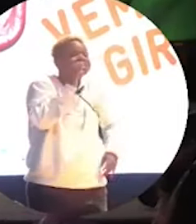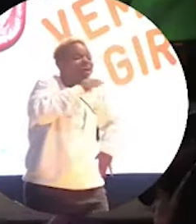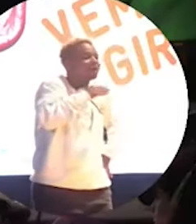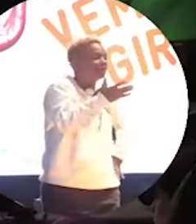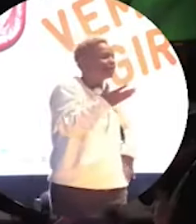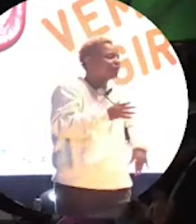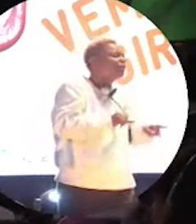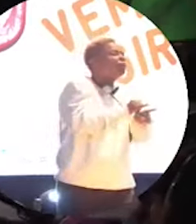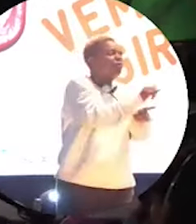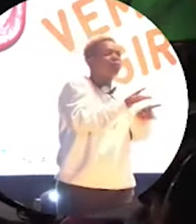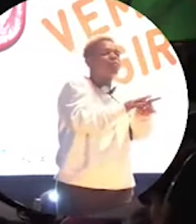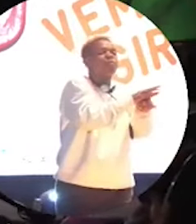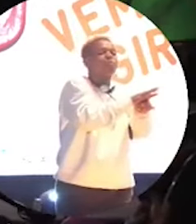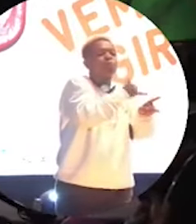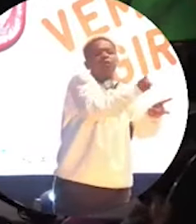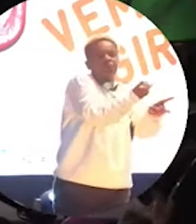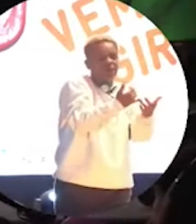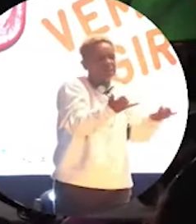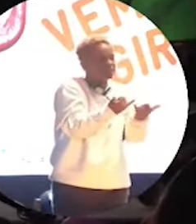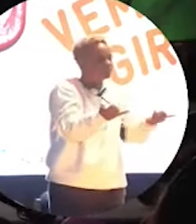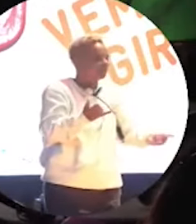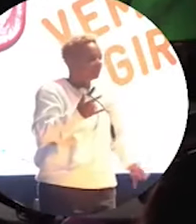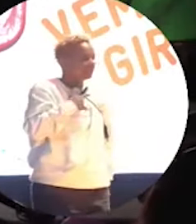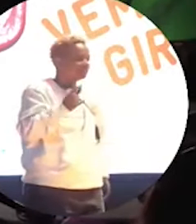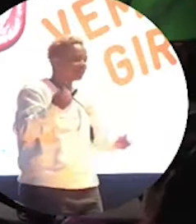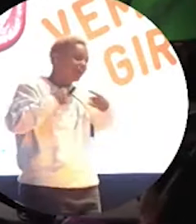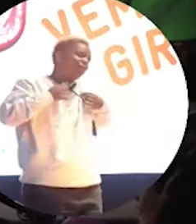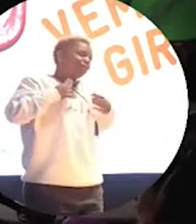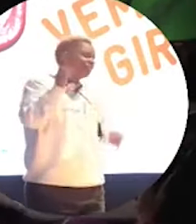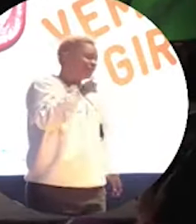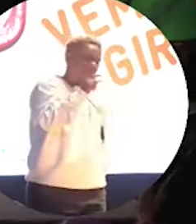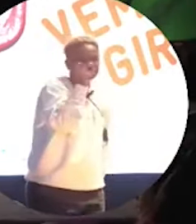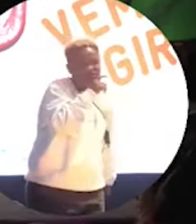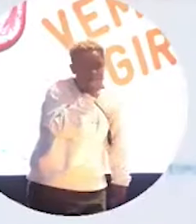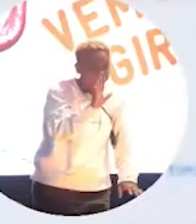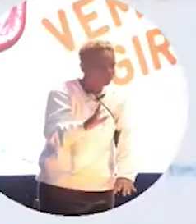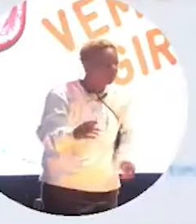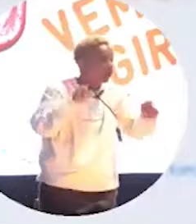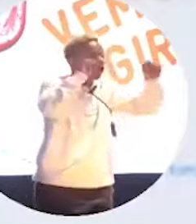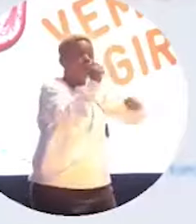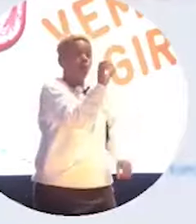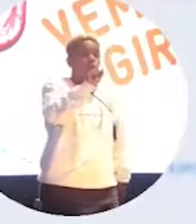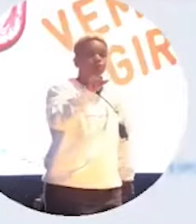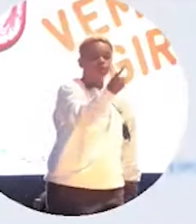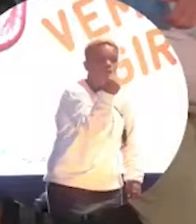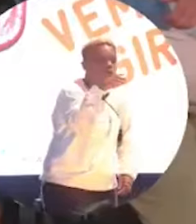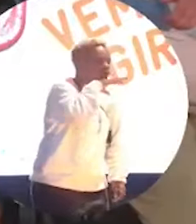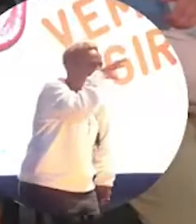pouco. E tinha que ter vindo de azul. Mentira. Temos um 8.1,